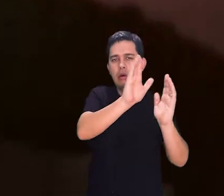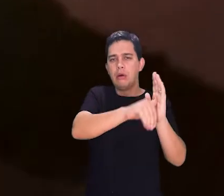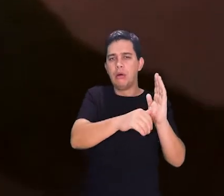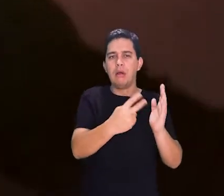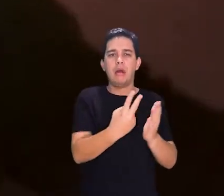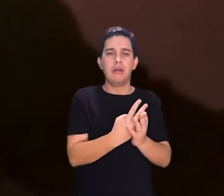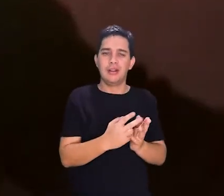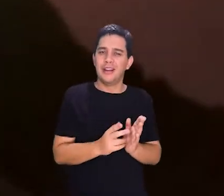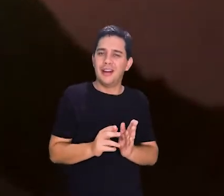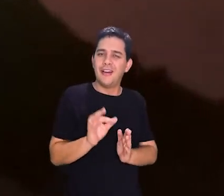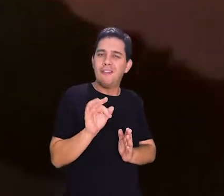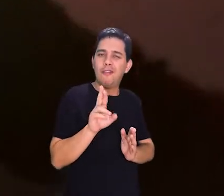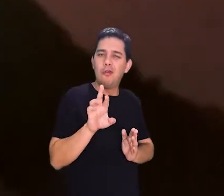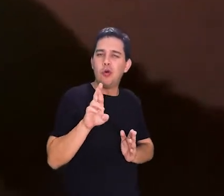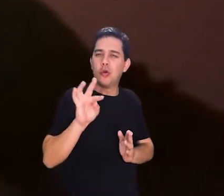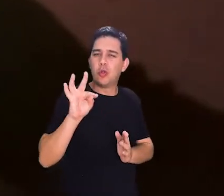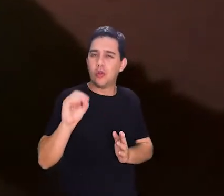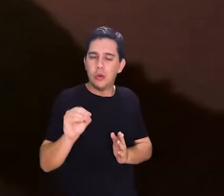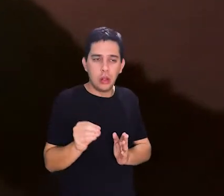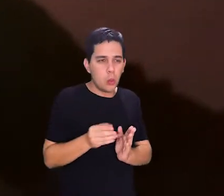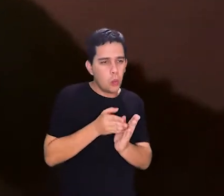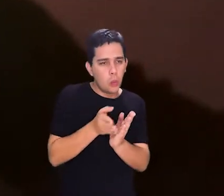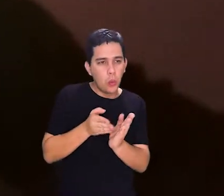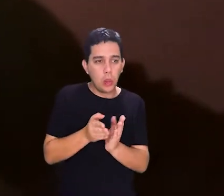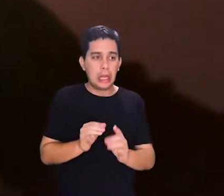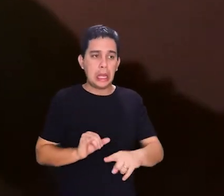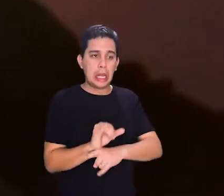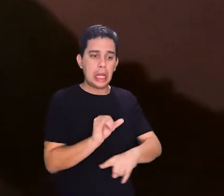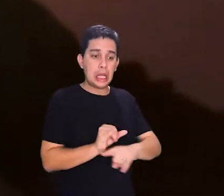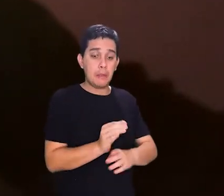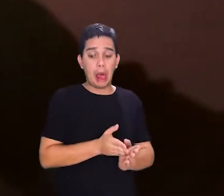era furto mediante fraude.